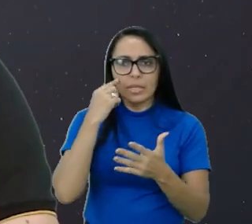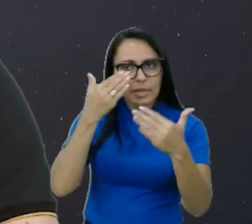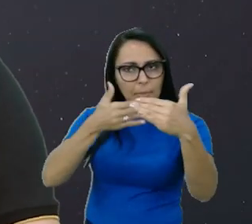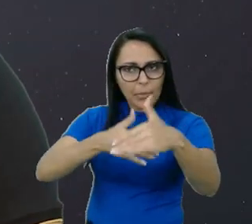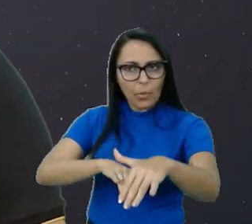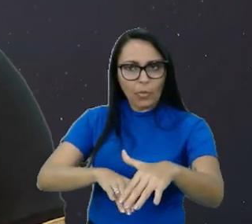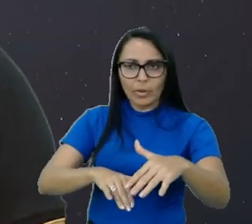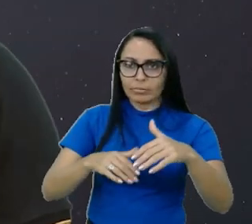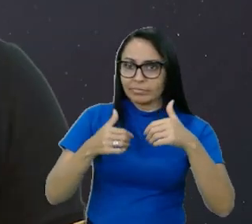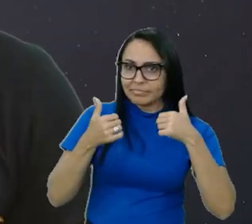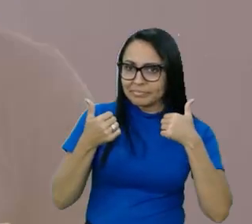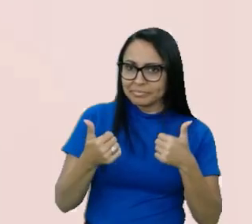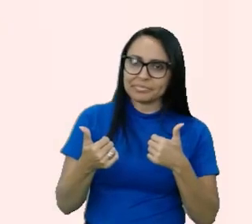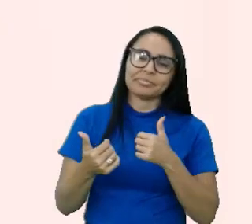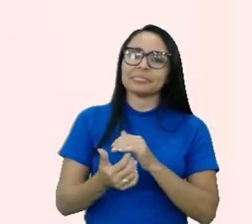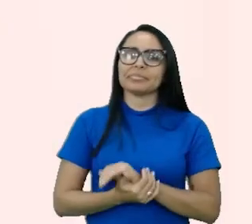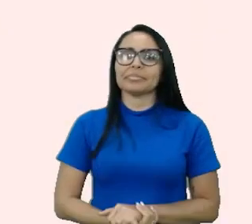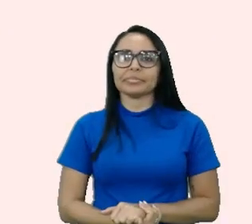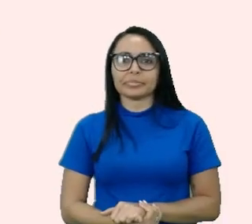Show de bola? Vamos embora!